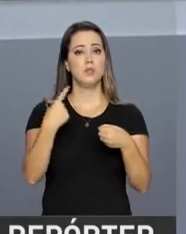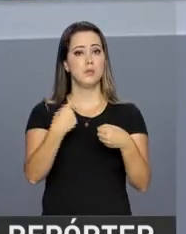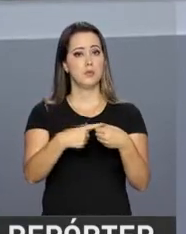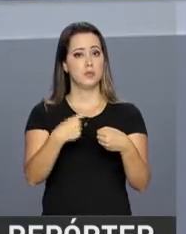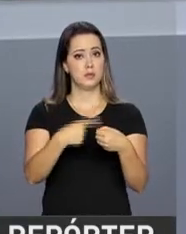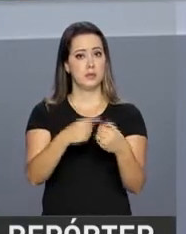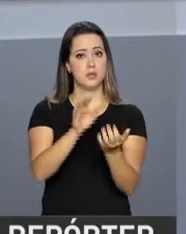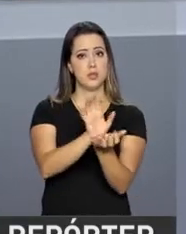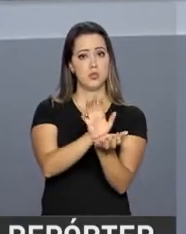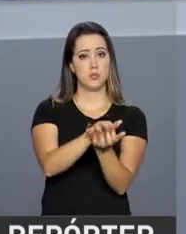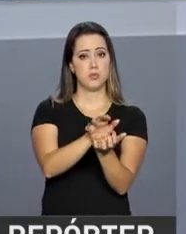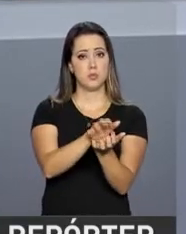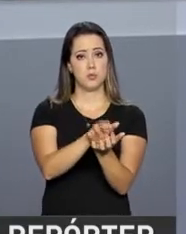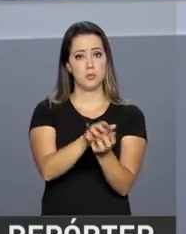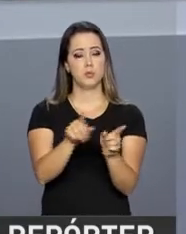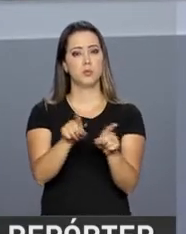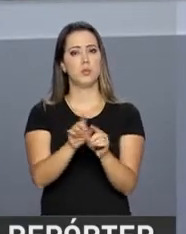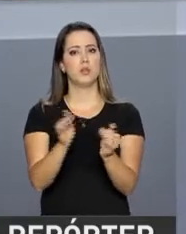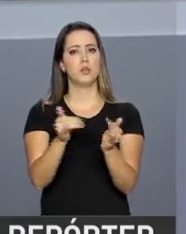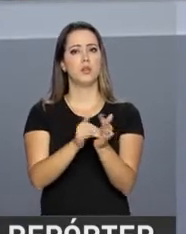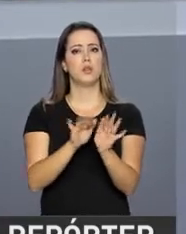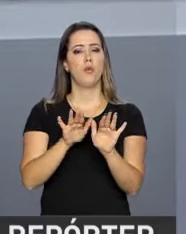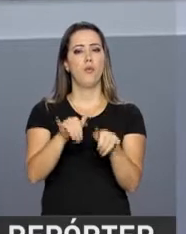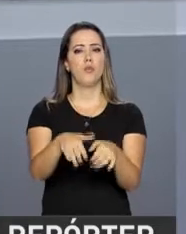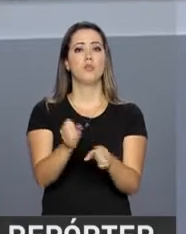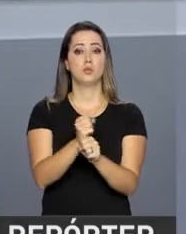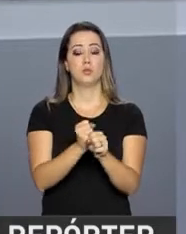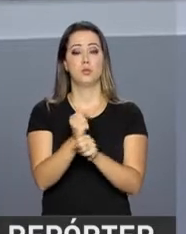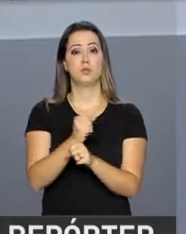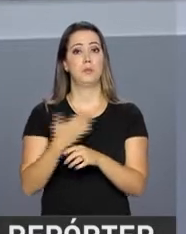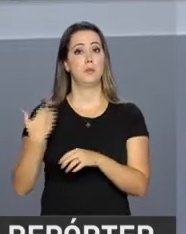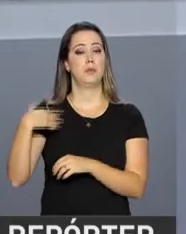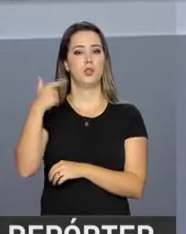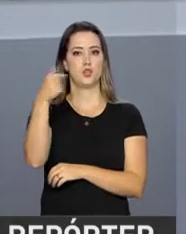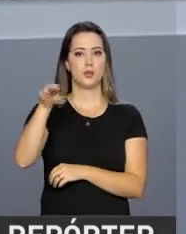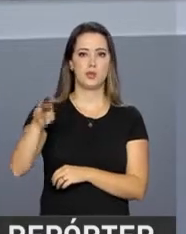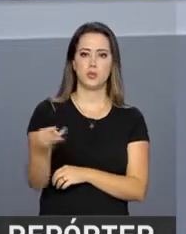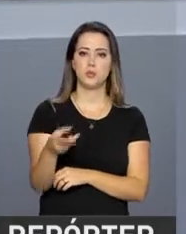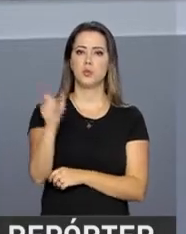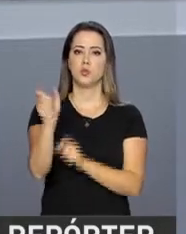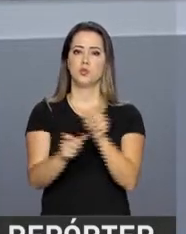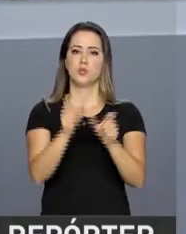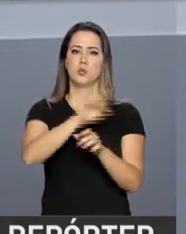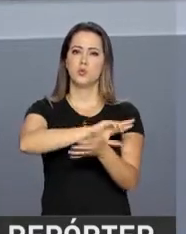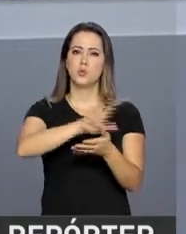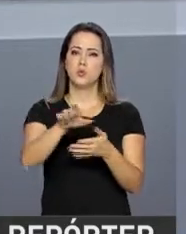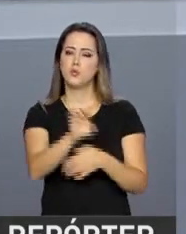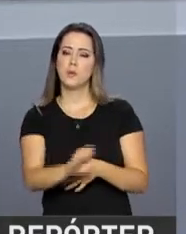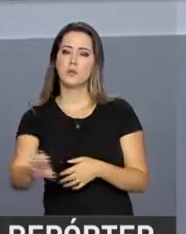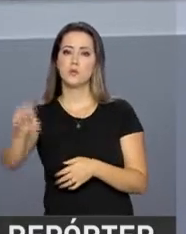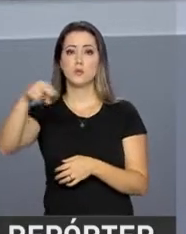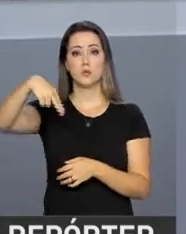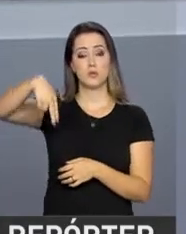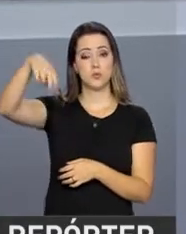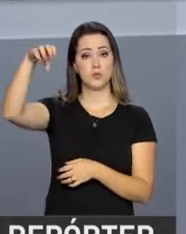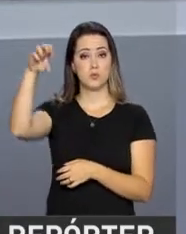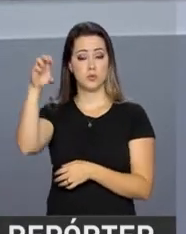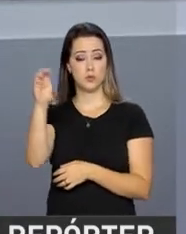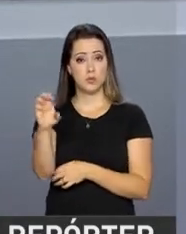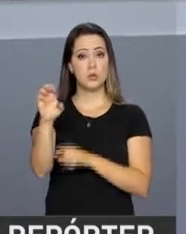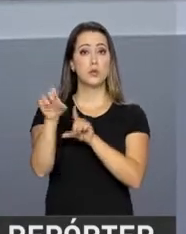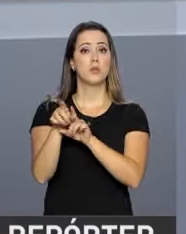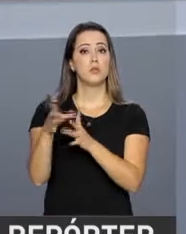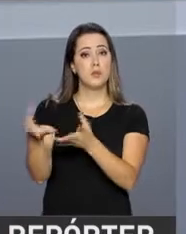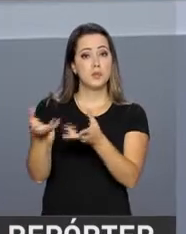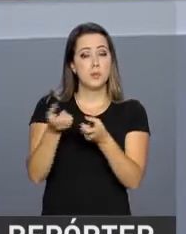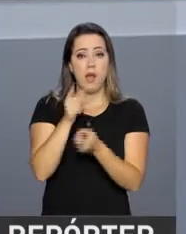no estado de Pernambuco. Até o final deste ano, mais de 7 milhões de pessoas dos estados de Pernambuco, Ceará, Paraíba e Rio Grande do